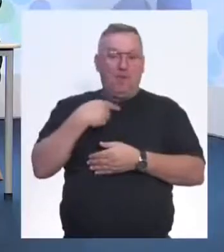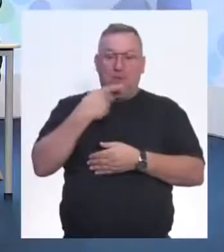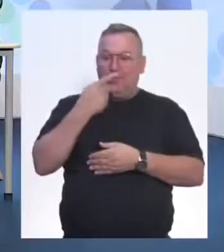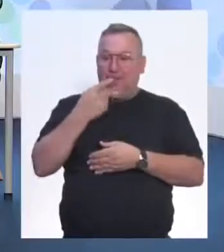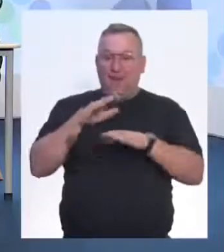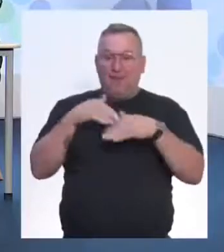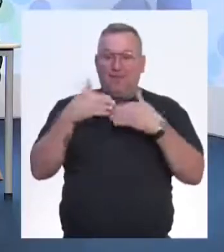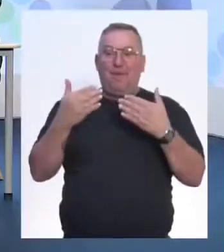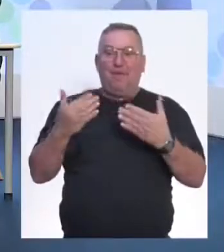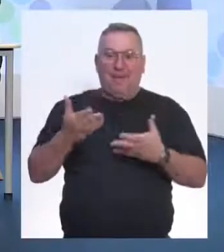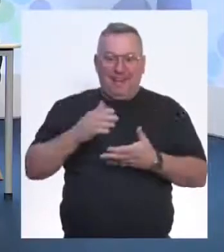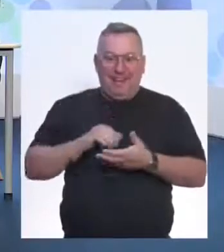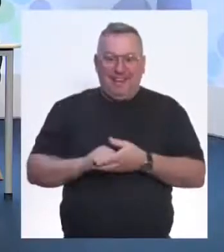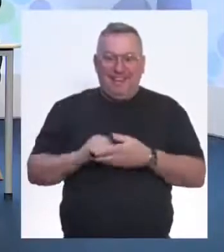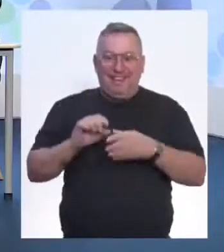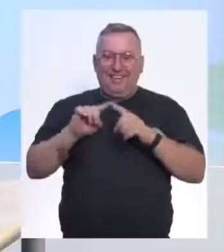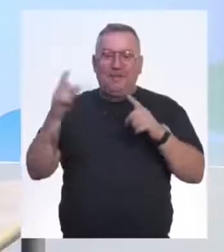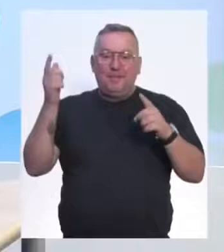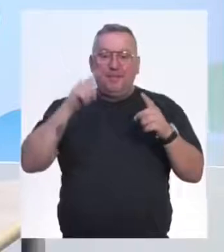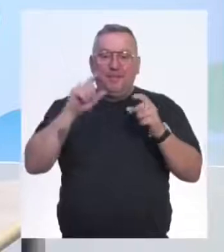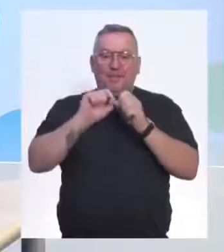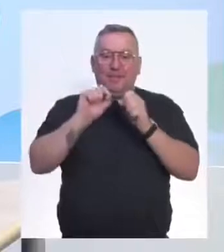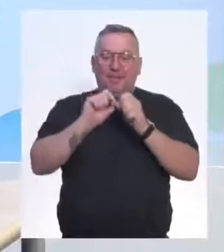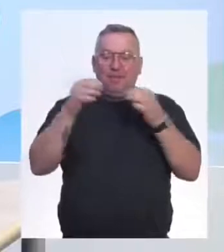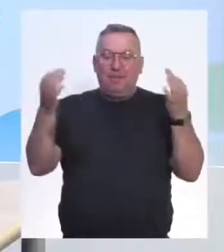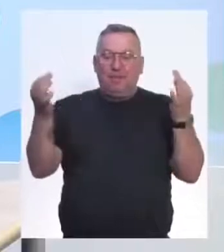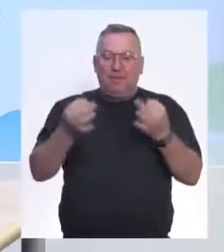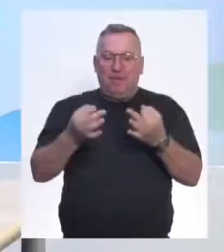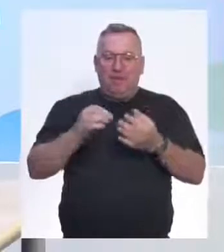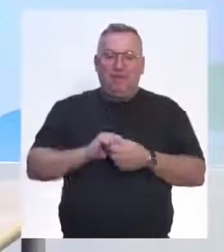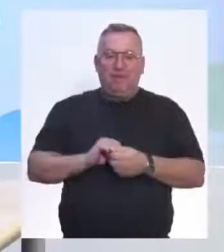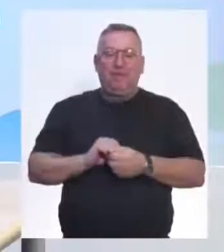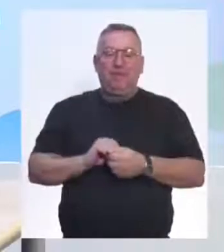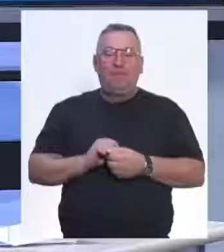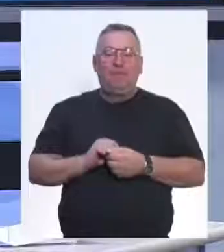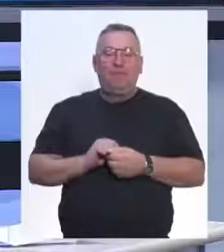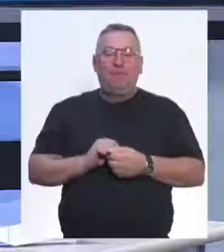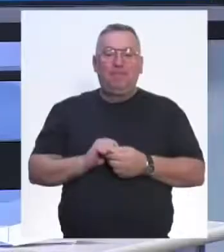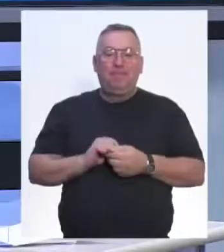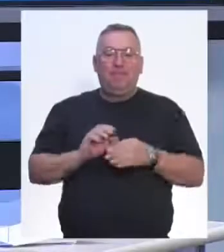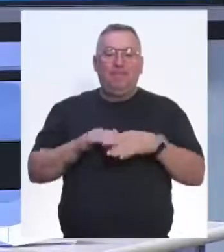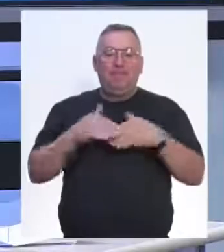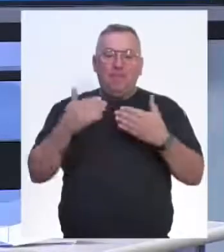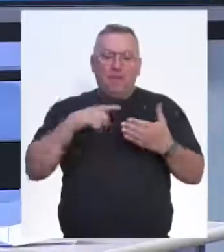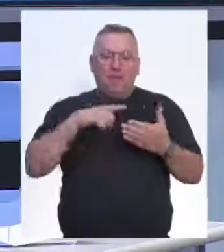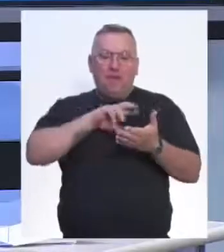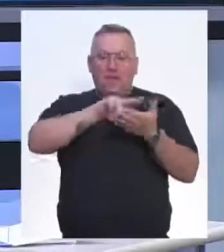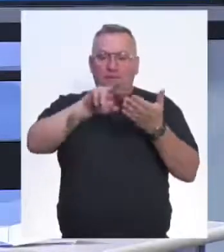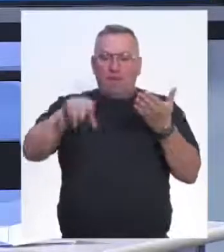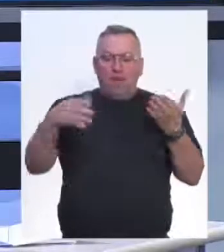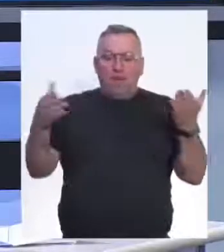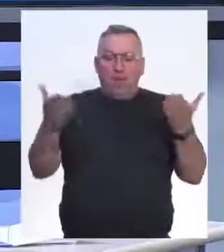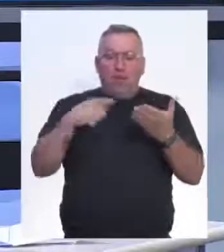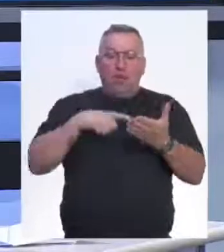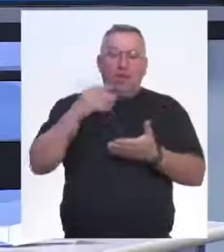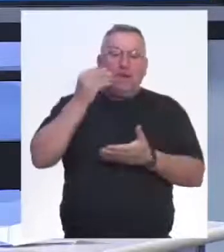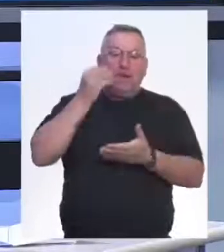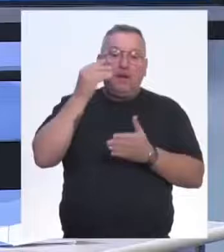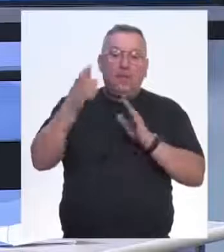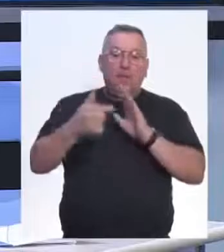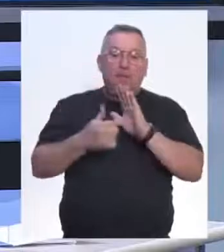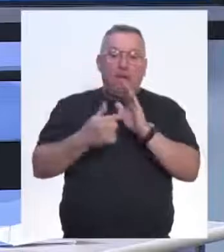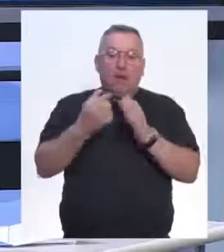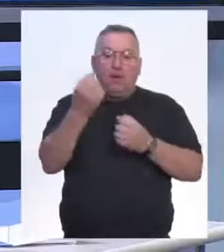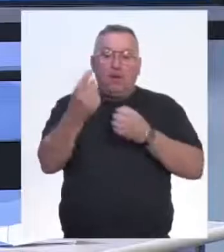qual que era, mas a gente conseguia fazer sem a régua, que eu acho que é a parte importante. Isso mesmo, né? Então tem vários. Hoje eu vou tentar mostrar